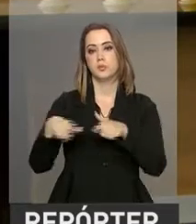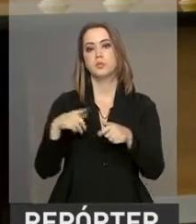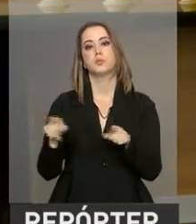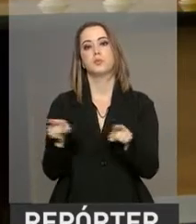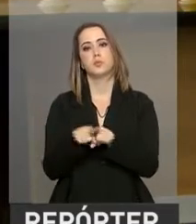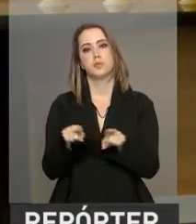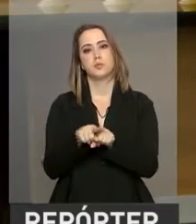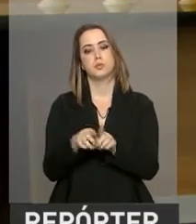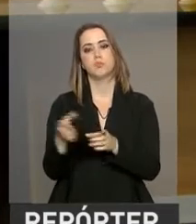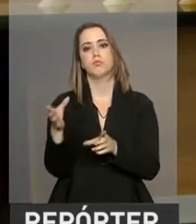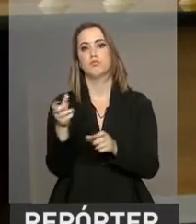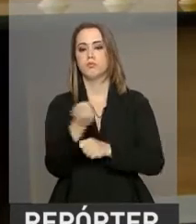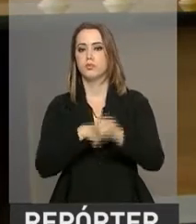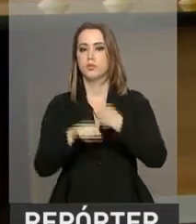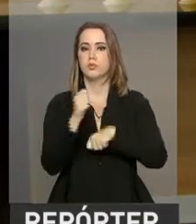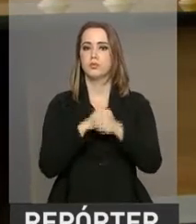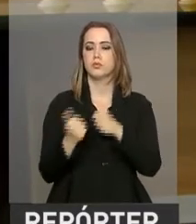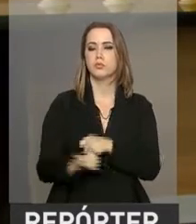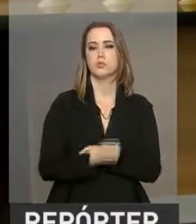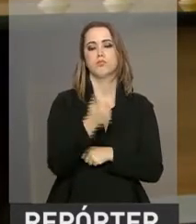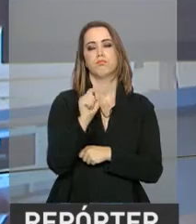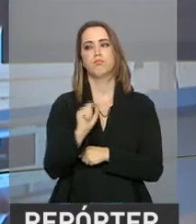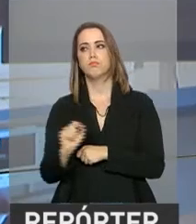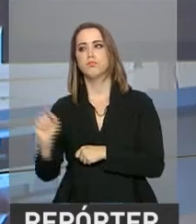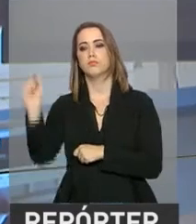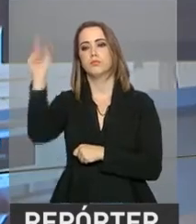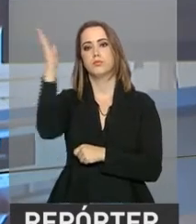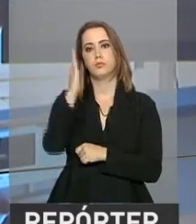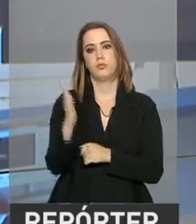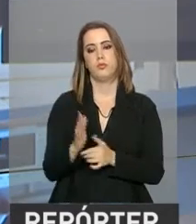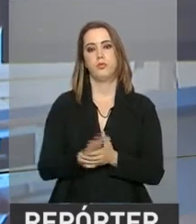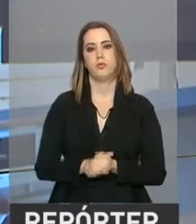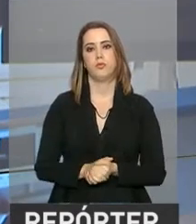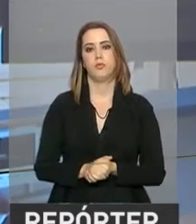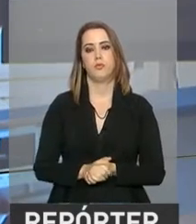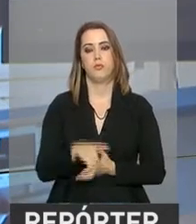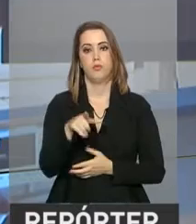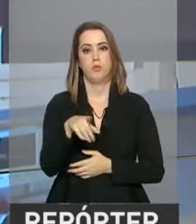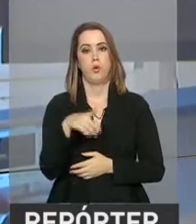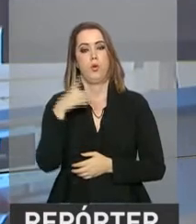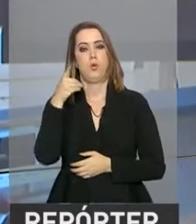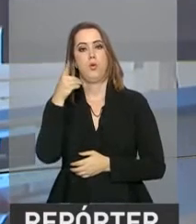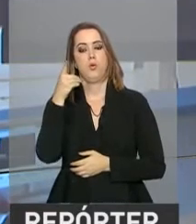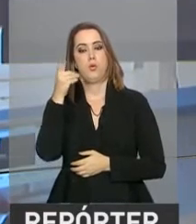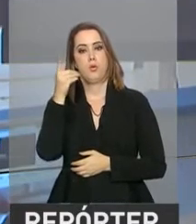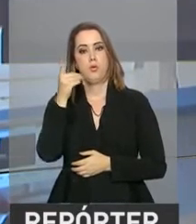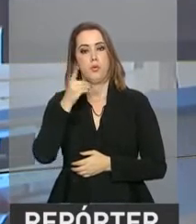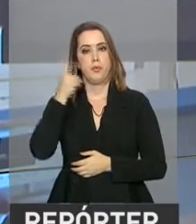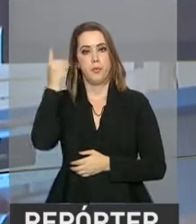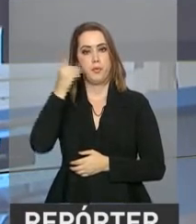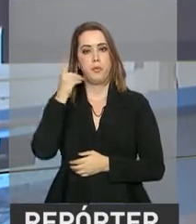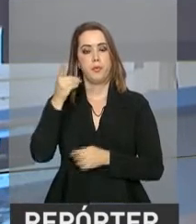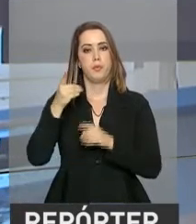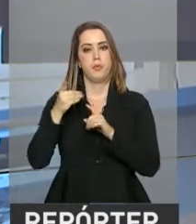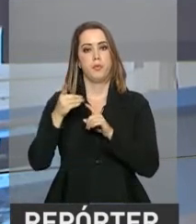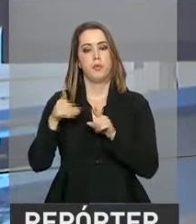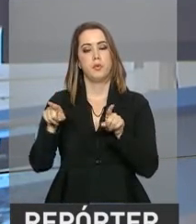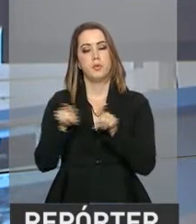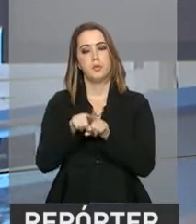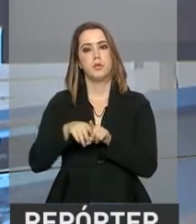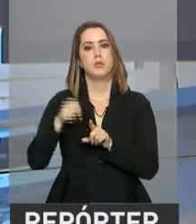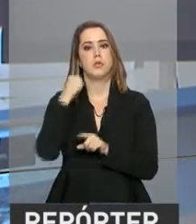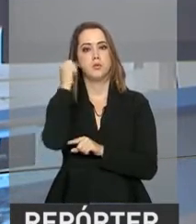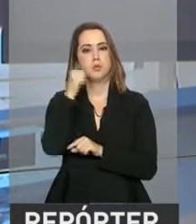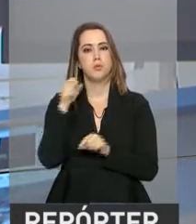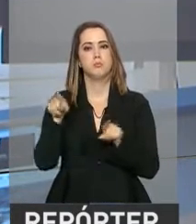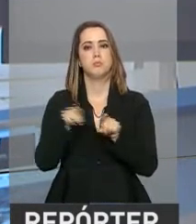aquecimento econômico para estas regiões do Brasil. Parlamentares e representantes do governo debateram hoje no Congresso Nacional